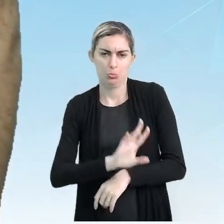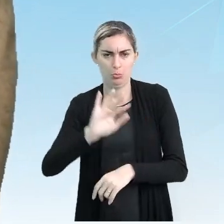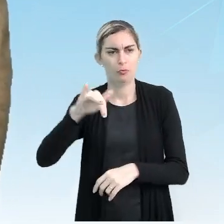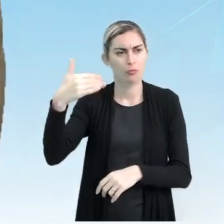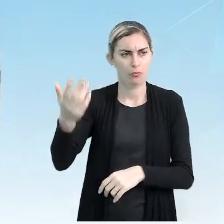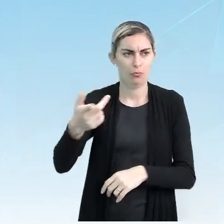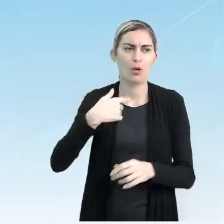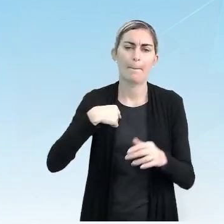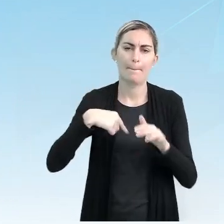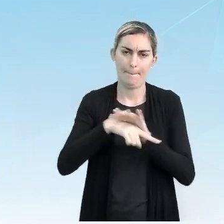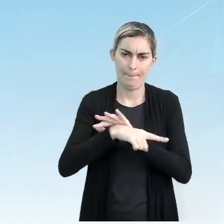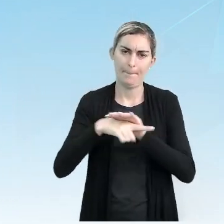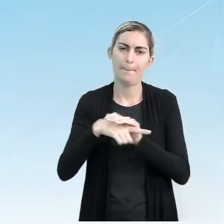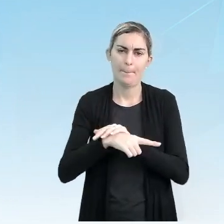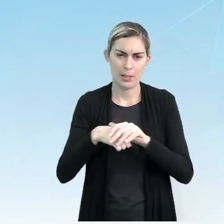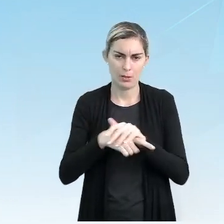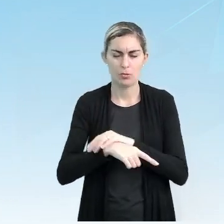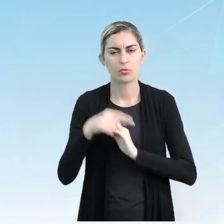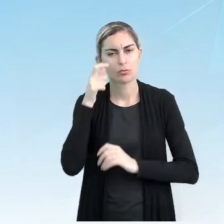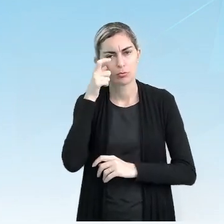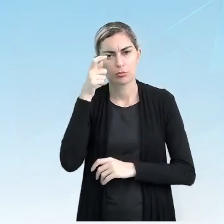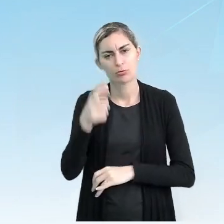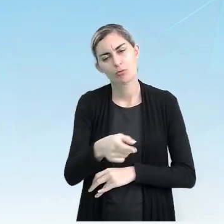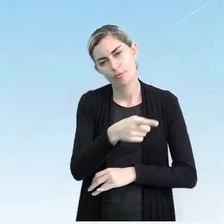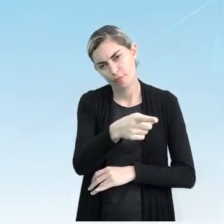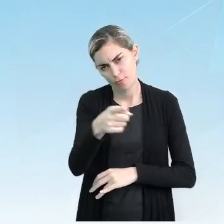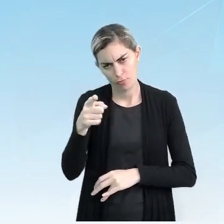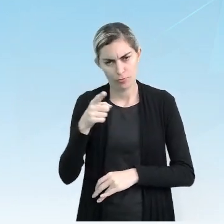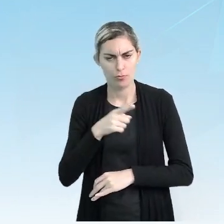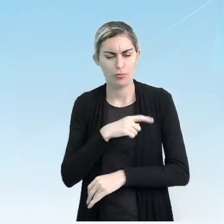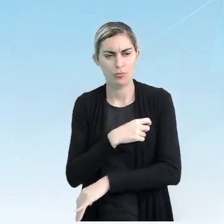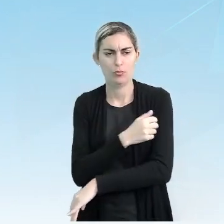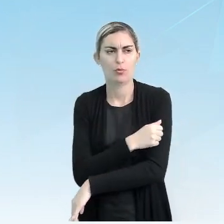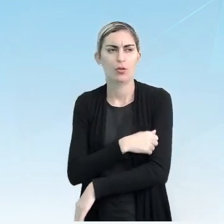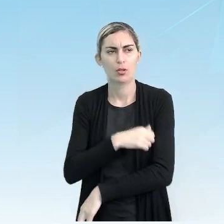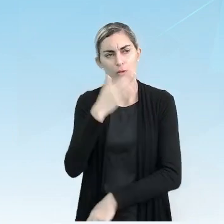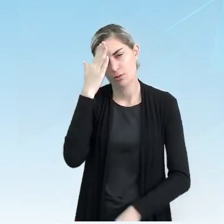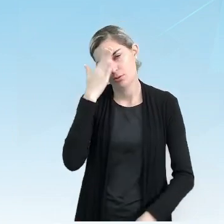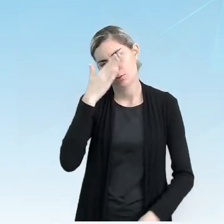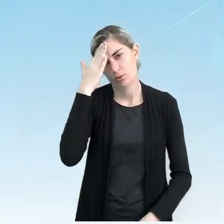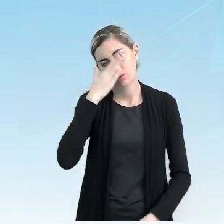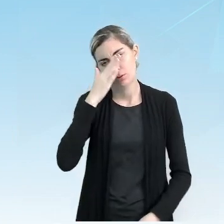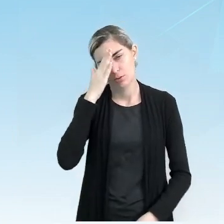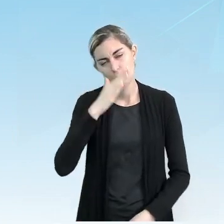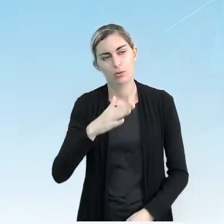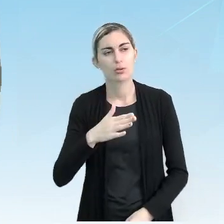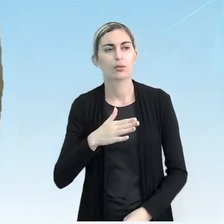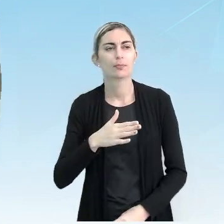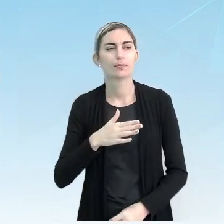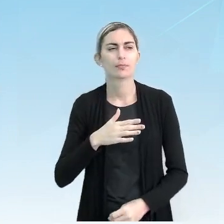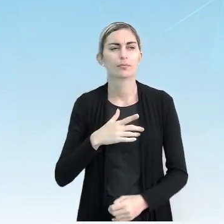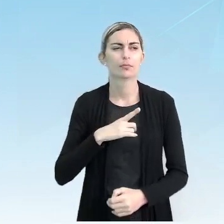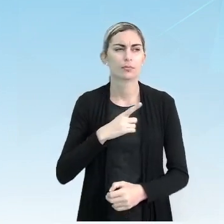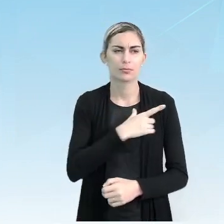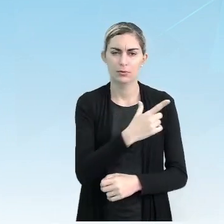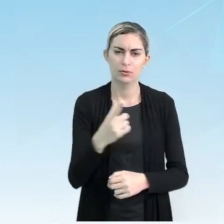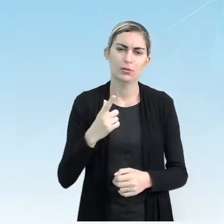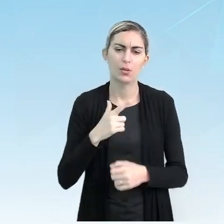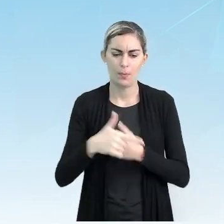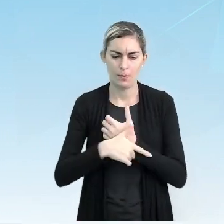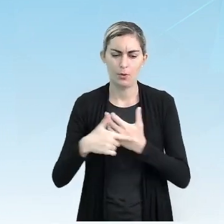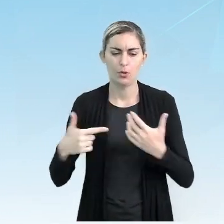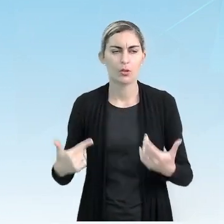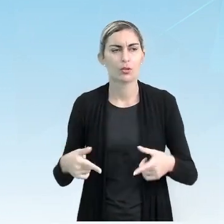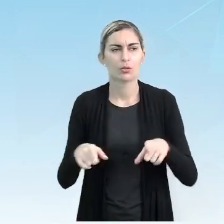é uma pesquisa interessante para que você, estudante, possa entender. Até, professor, me lembrei que a questão dessa